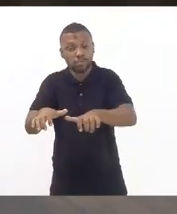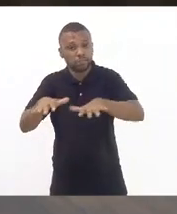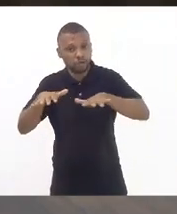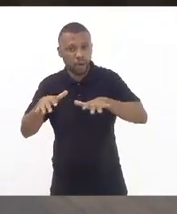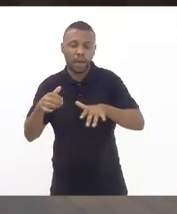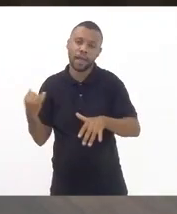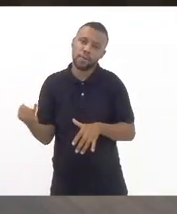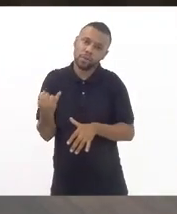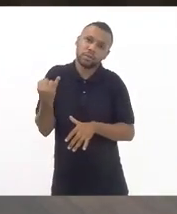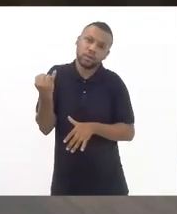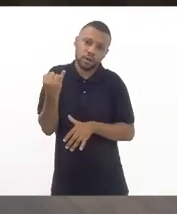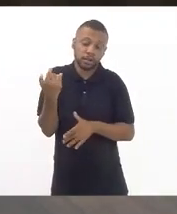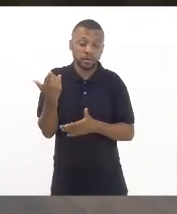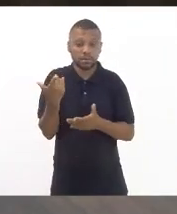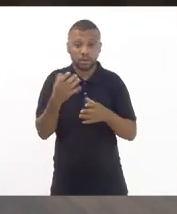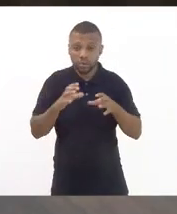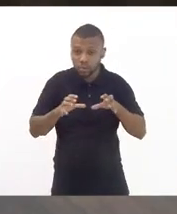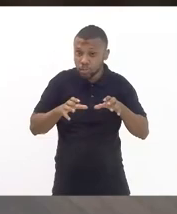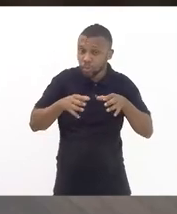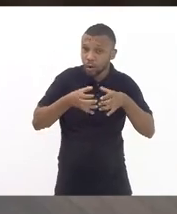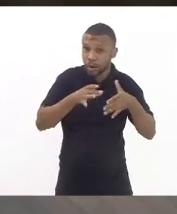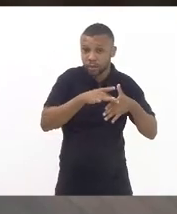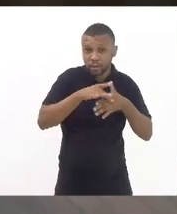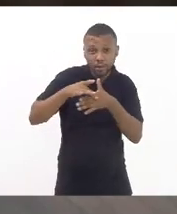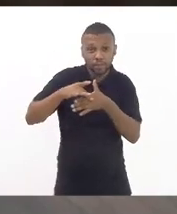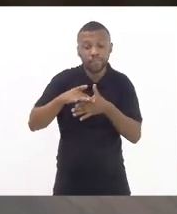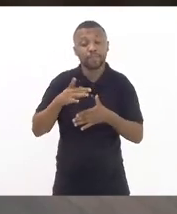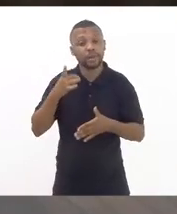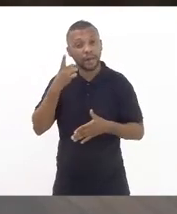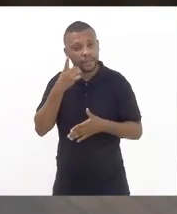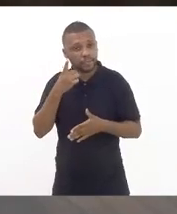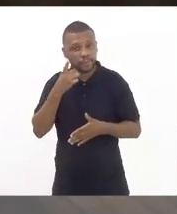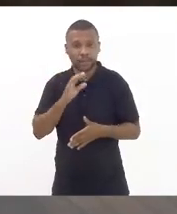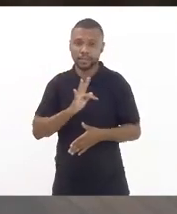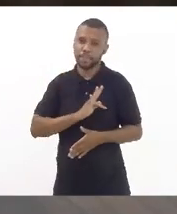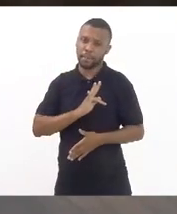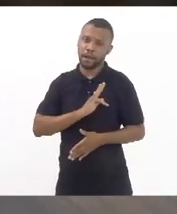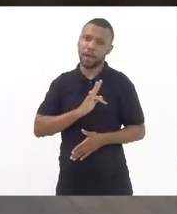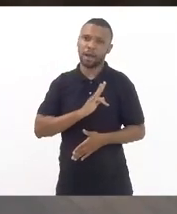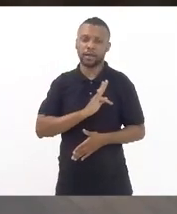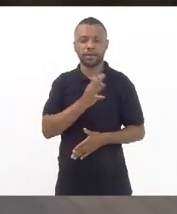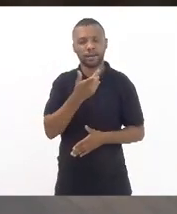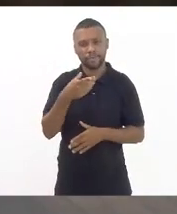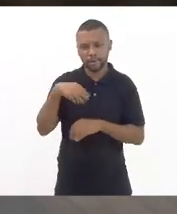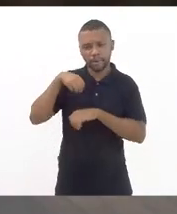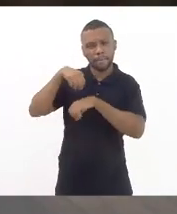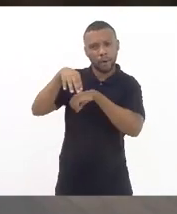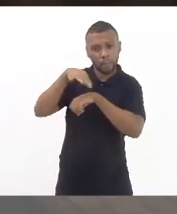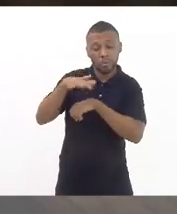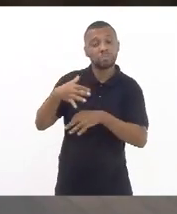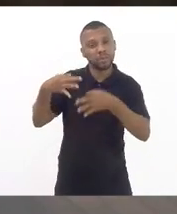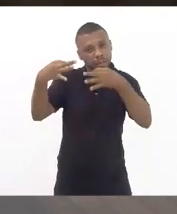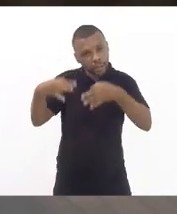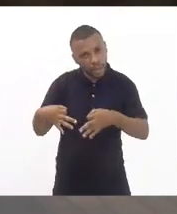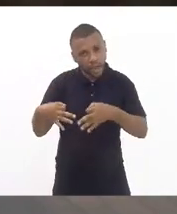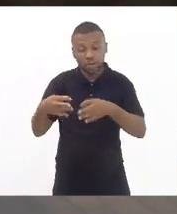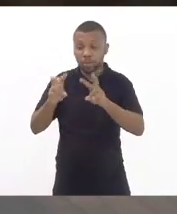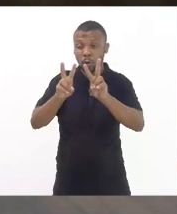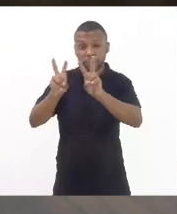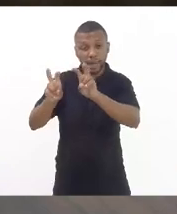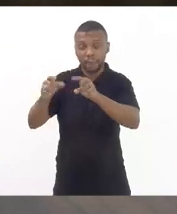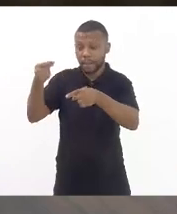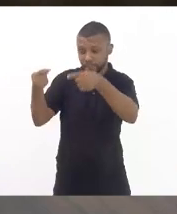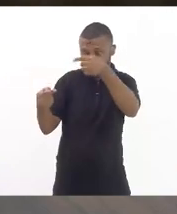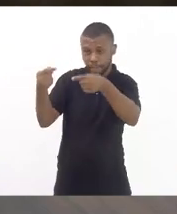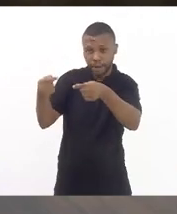de Líderes, a deputada Marta Rocha fez o encaminhamento, e acredito, assertivo, está certo, tem que debater o tema, e nós os